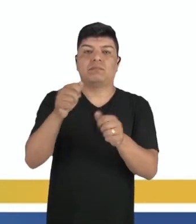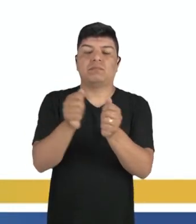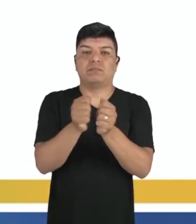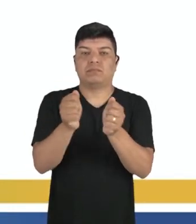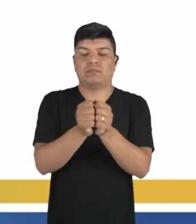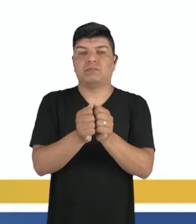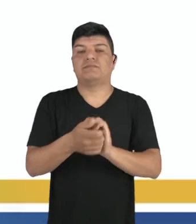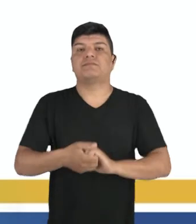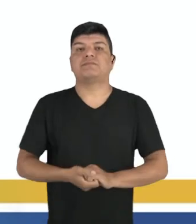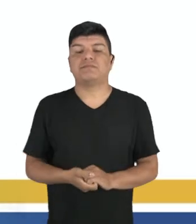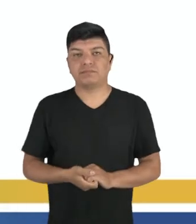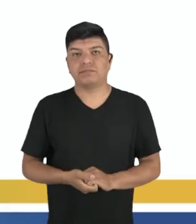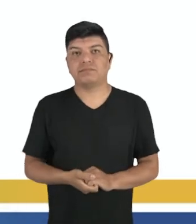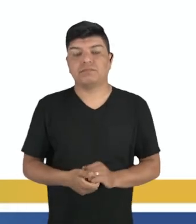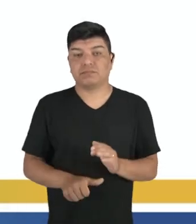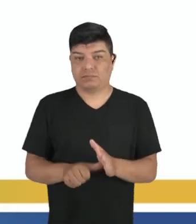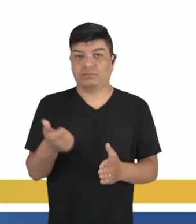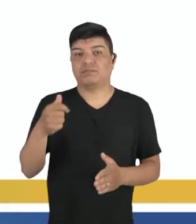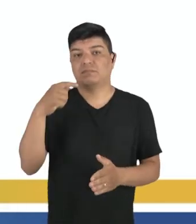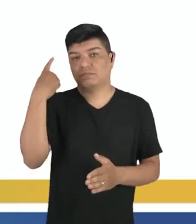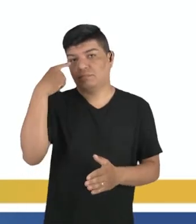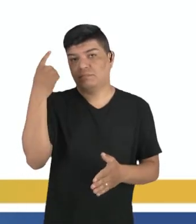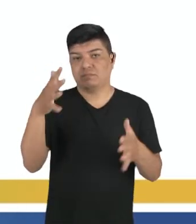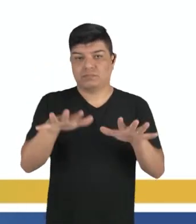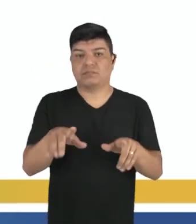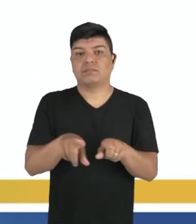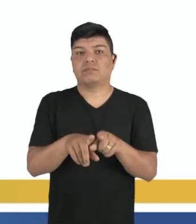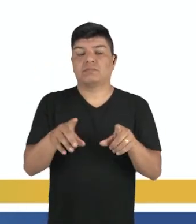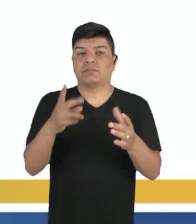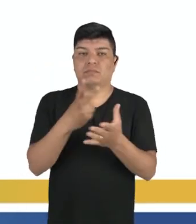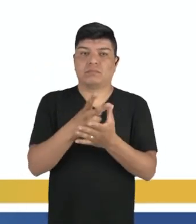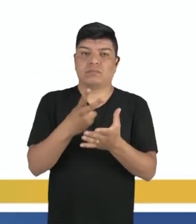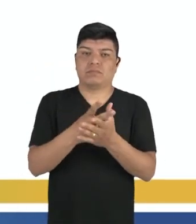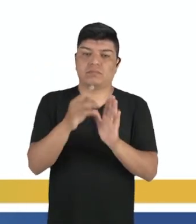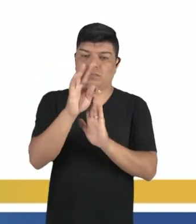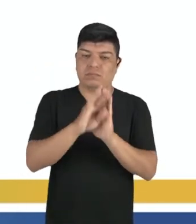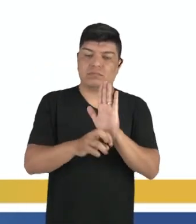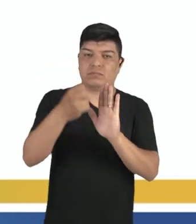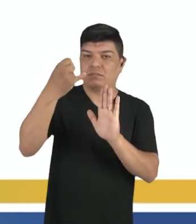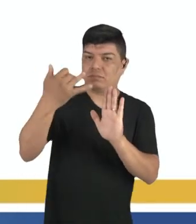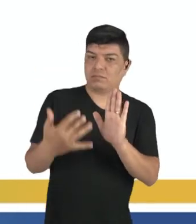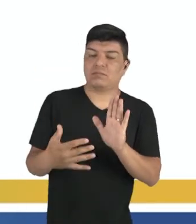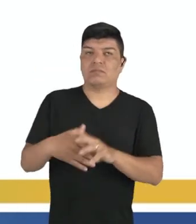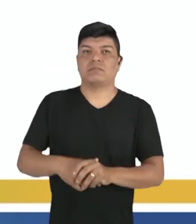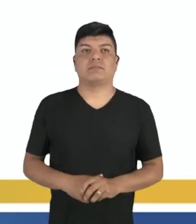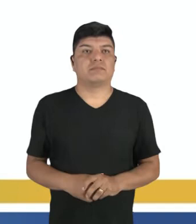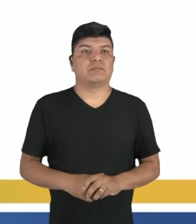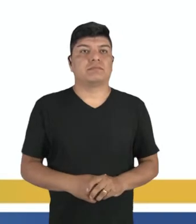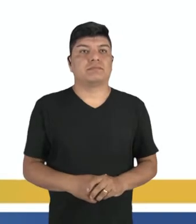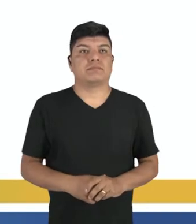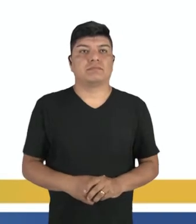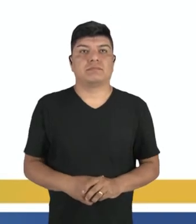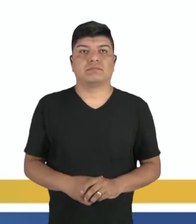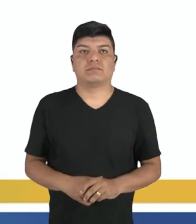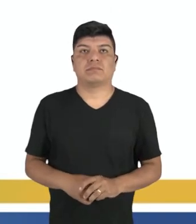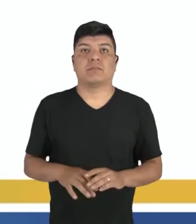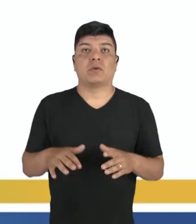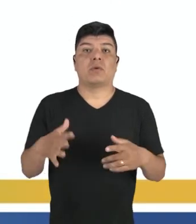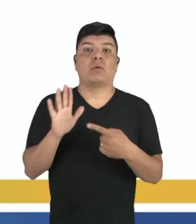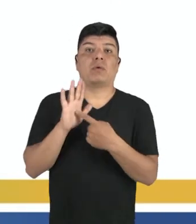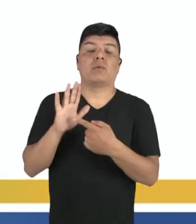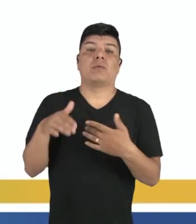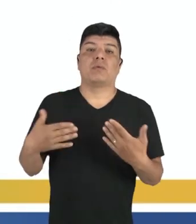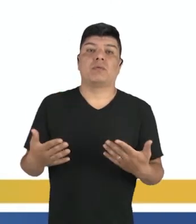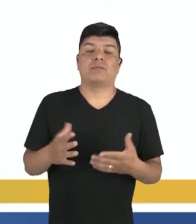esposo, né? E foi a primeira vez que o espanhol foi incluído. A todo tempo o texto está falando isso, né, galerinha? Então ali, qual o destaque ali,